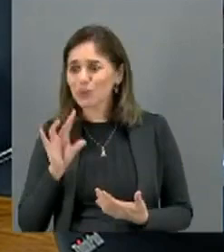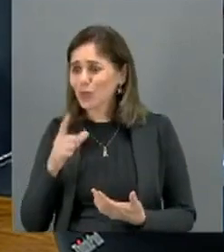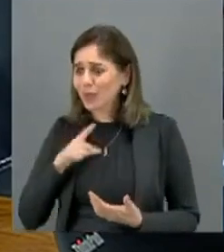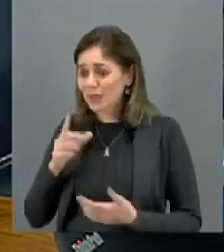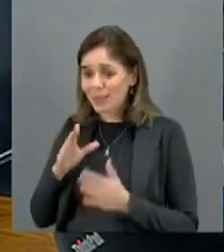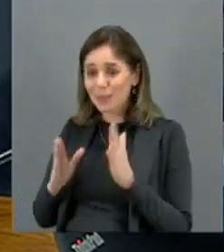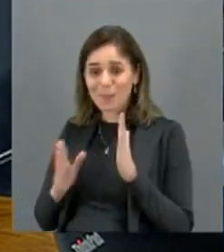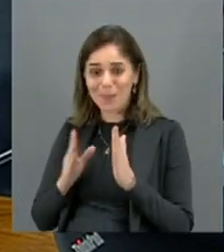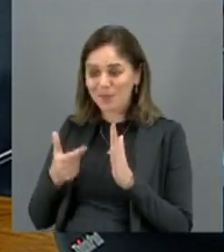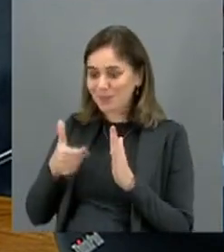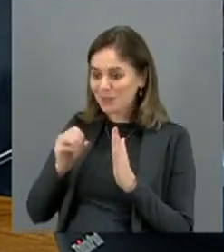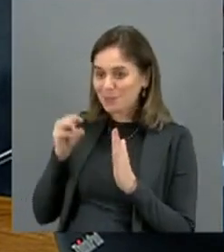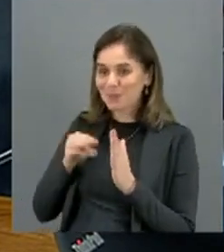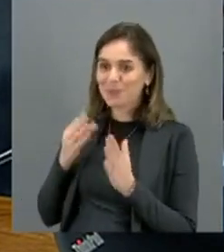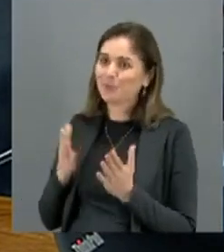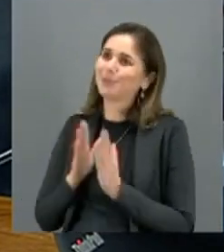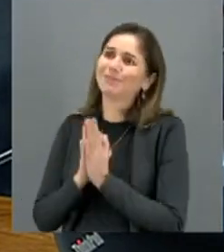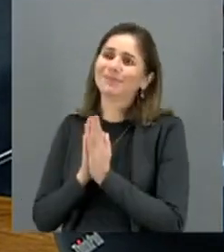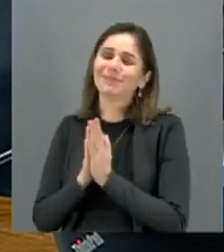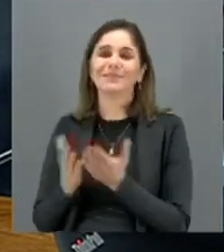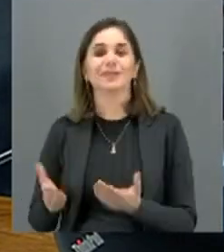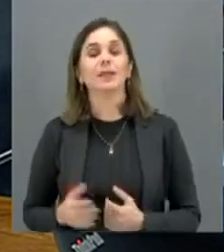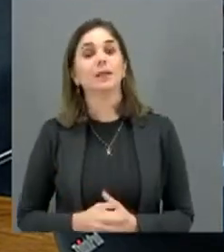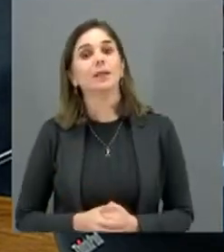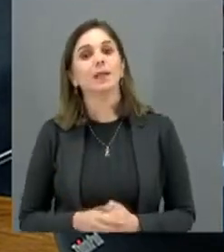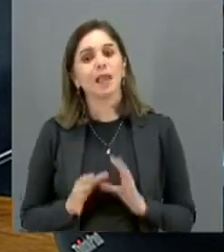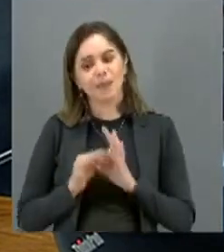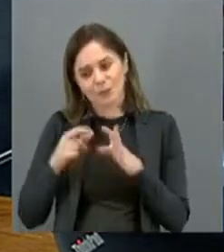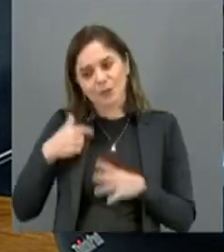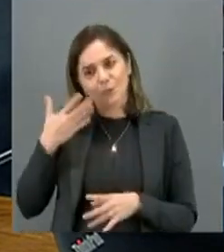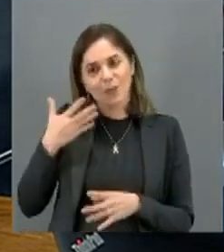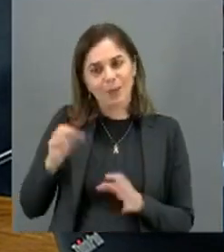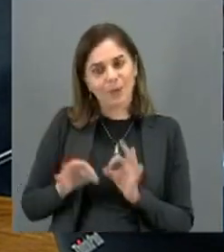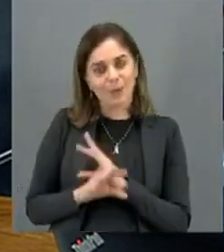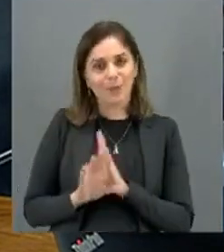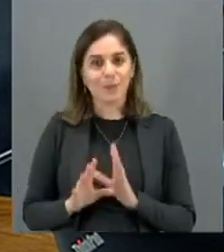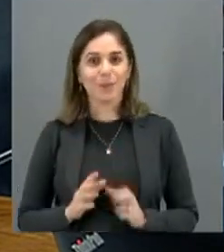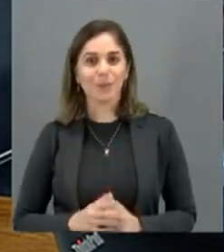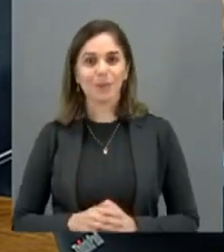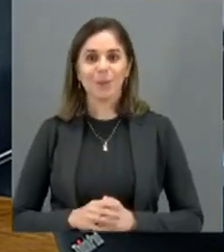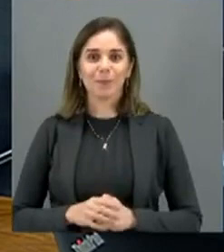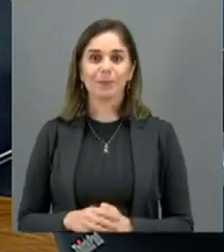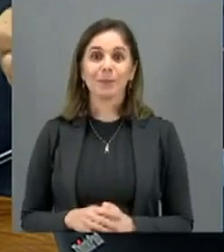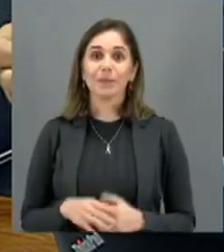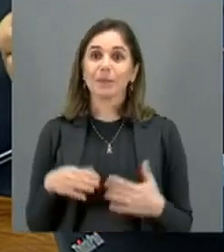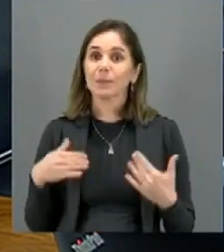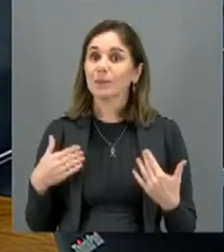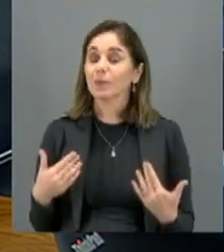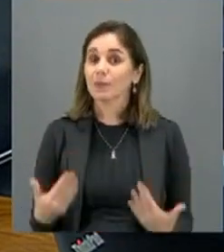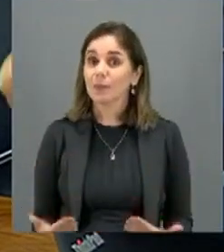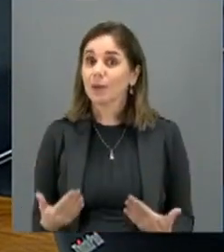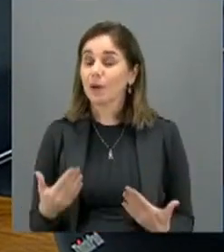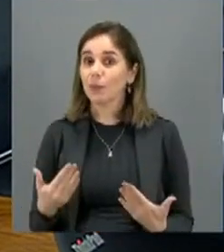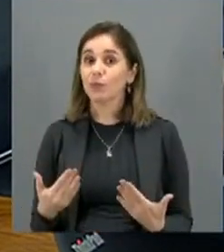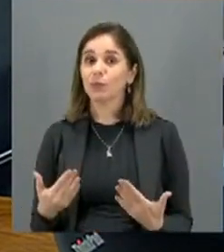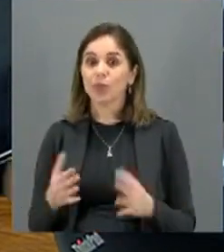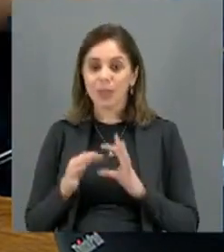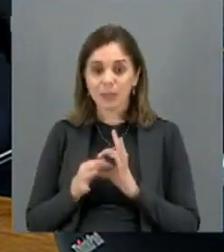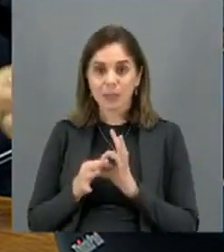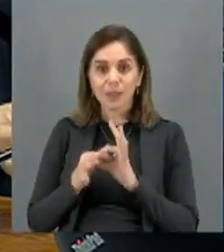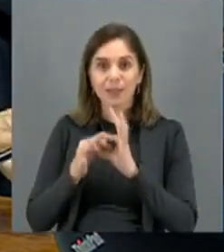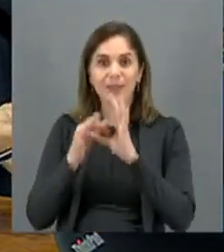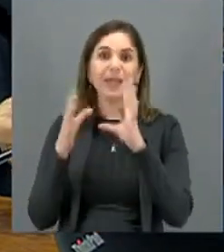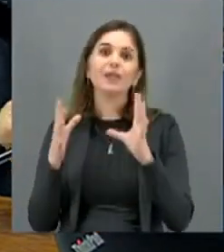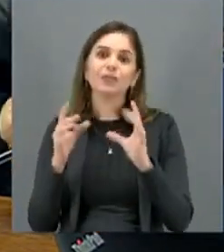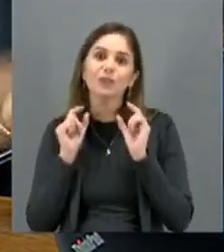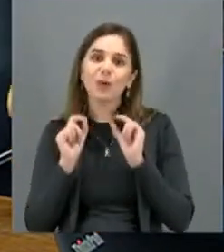Viu? Então, a nossa preocupação aqui foi que nós deixemos para que quem faz a apreensão e o juiz